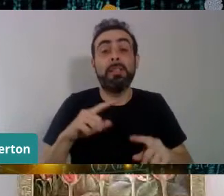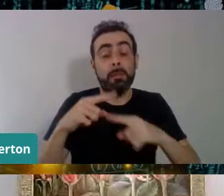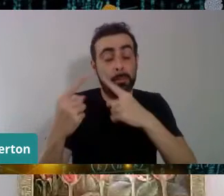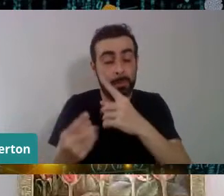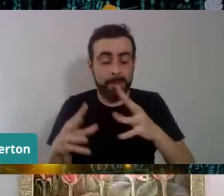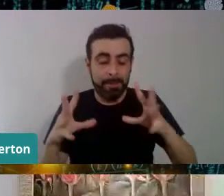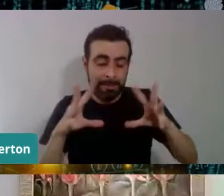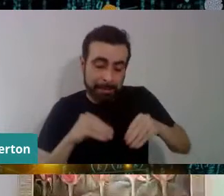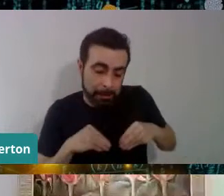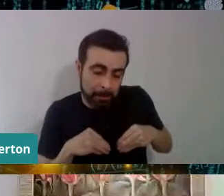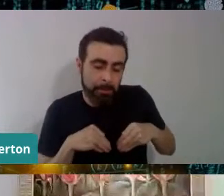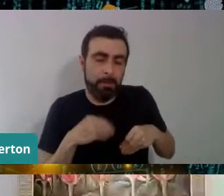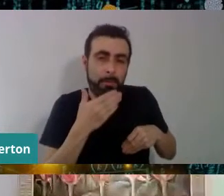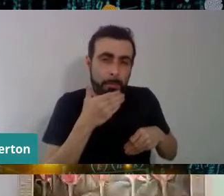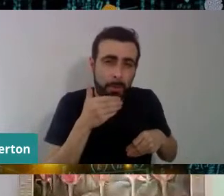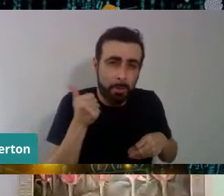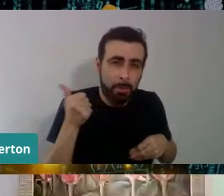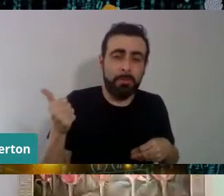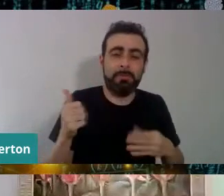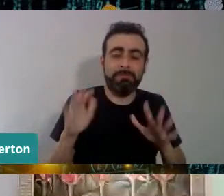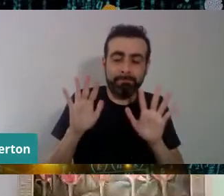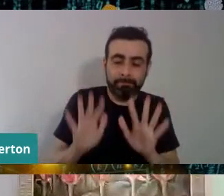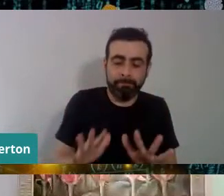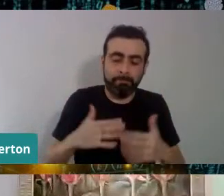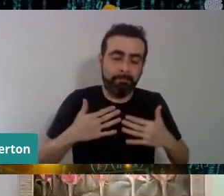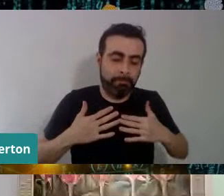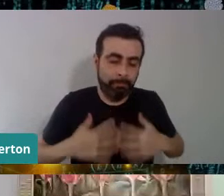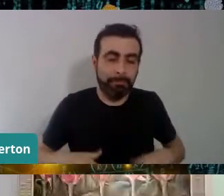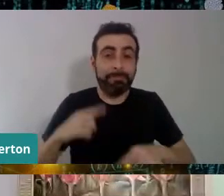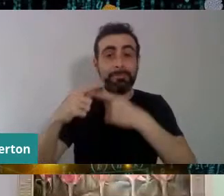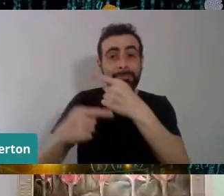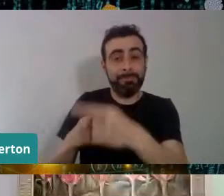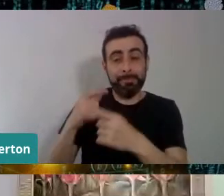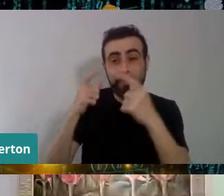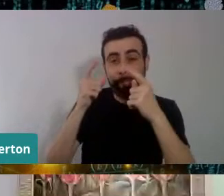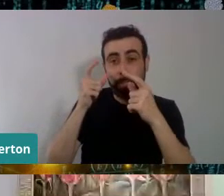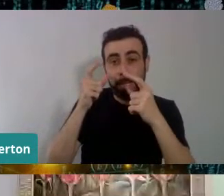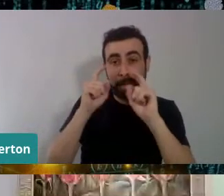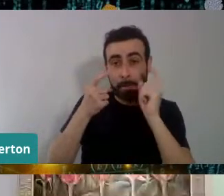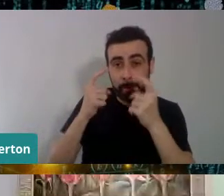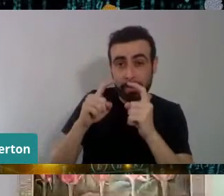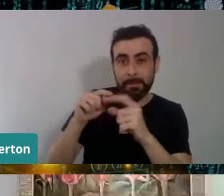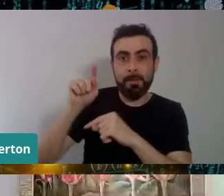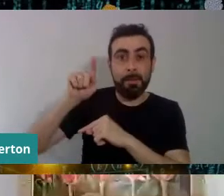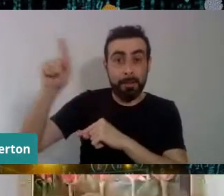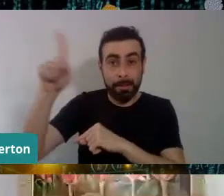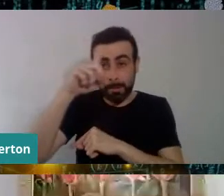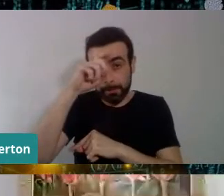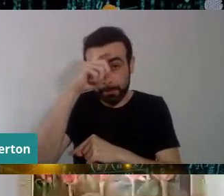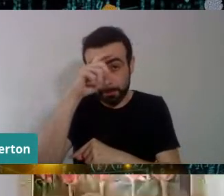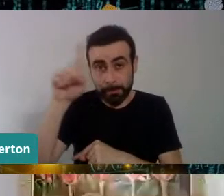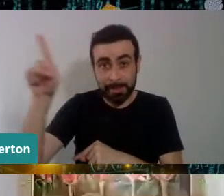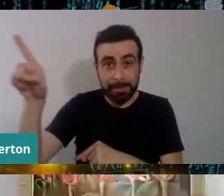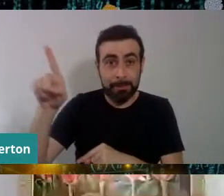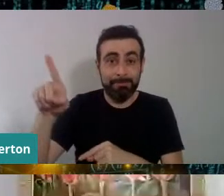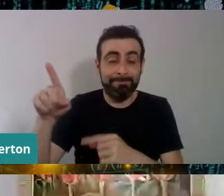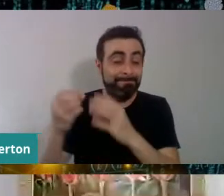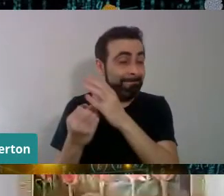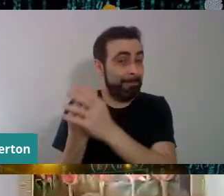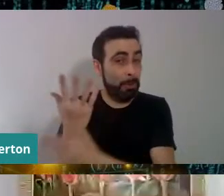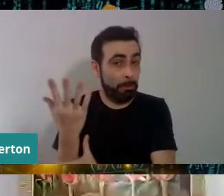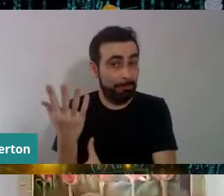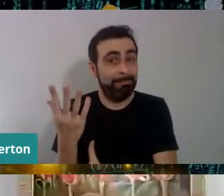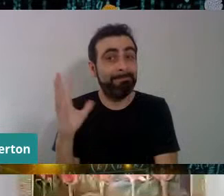ficou tudo bom. E lá nós fizemos essa reunião lá no hospital, quer dizer, é uma coisa sui generis, né?